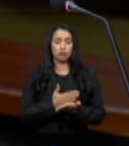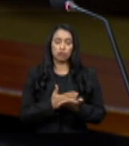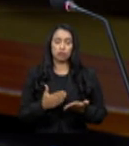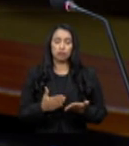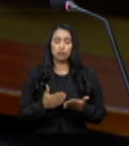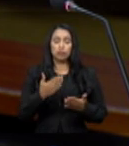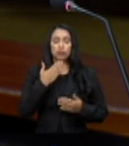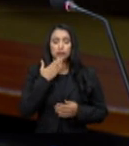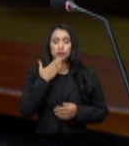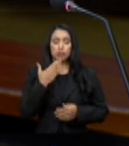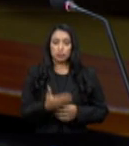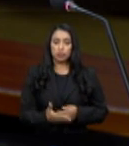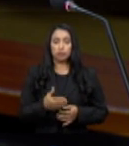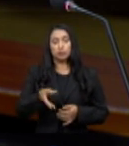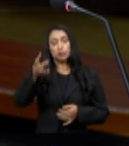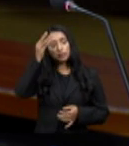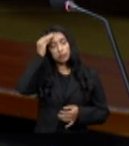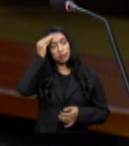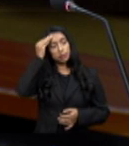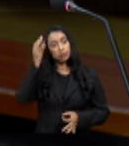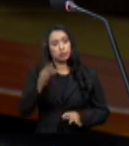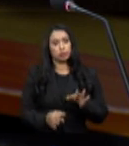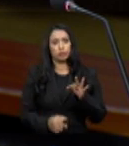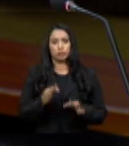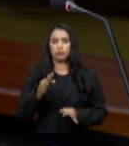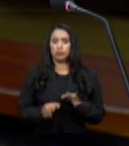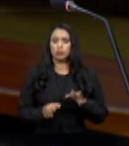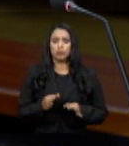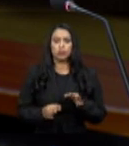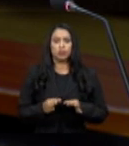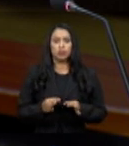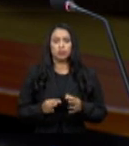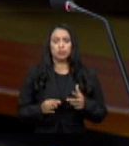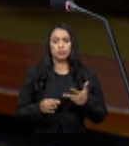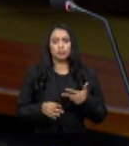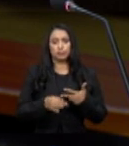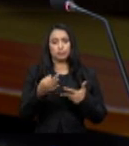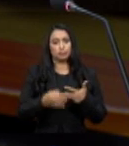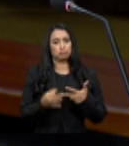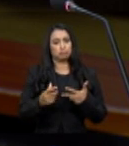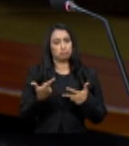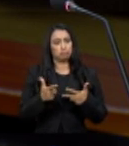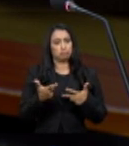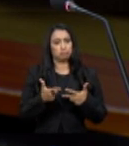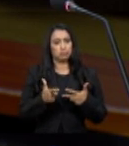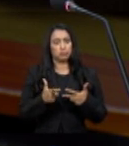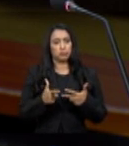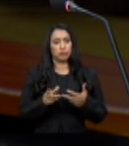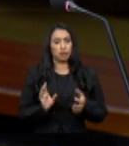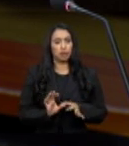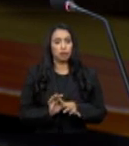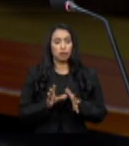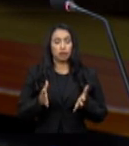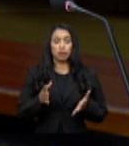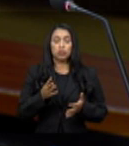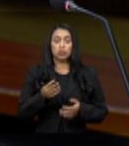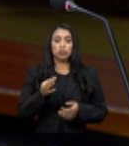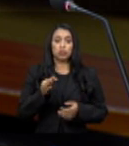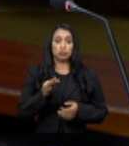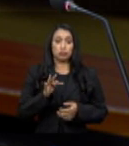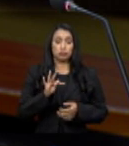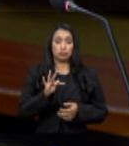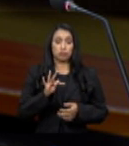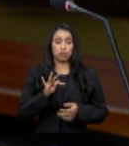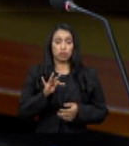inicial desse pedido entendo que o judiciário não tem atribuição condicional para conceder uma forma atípica de